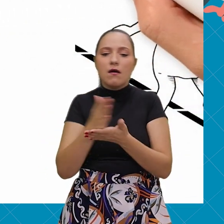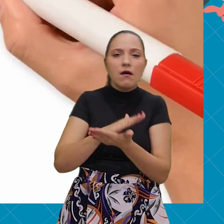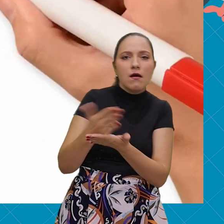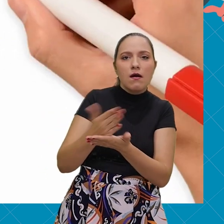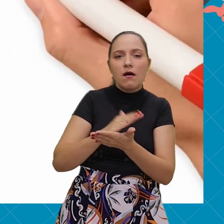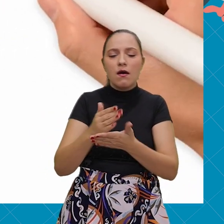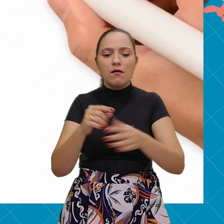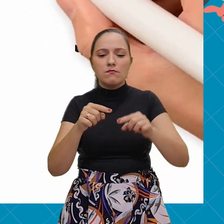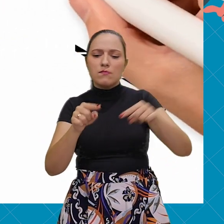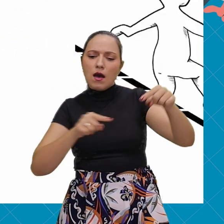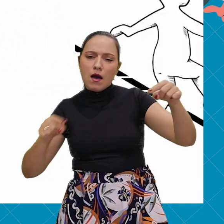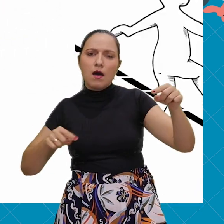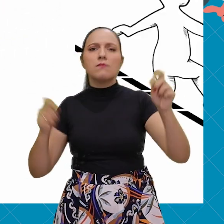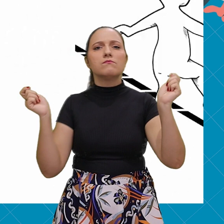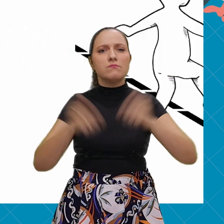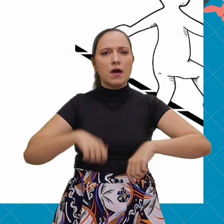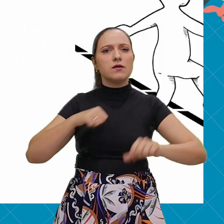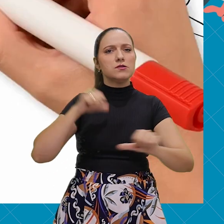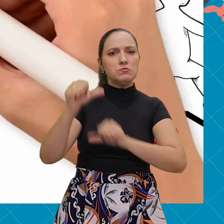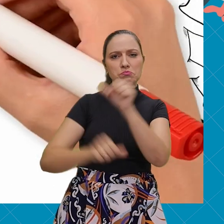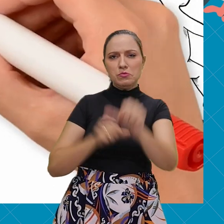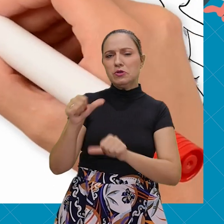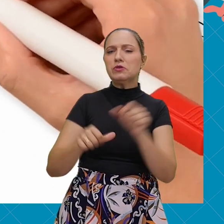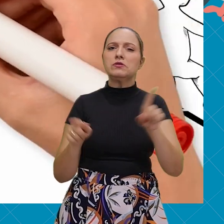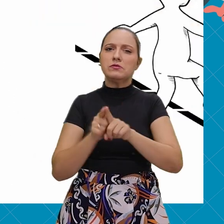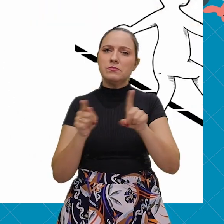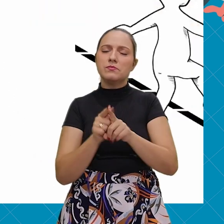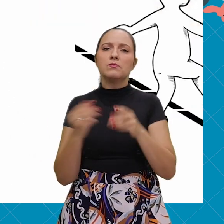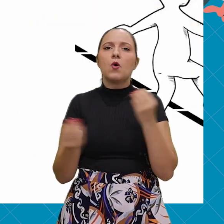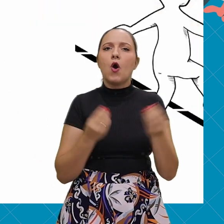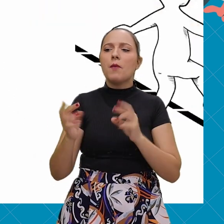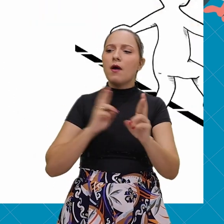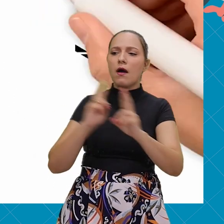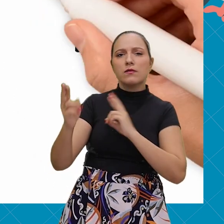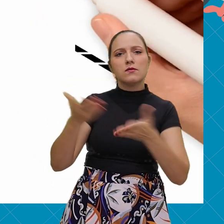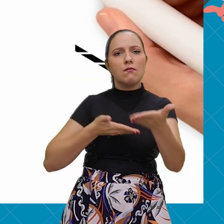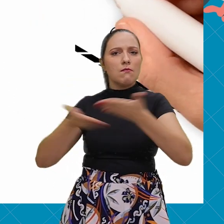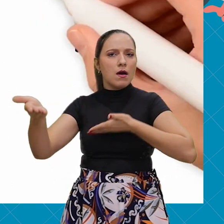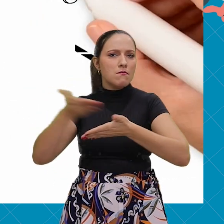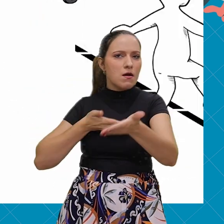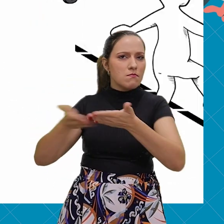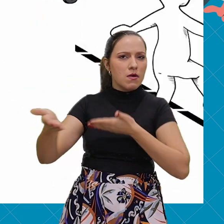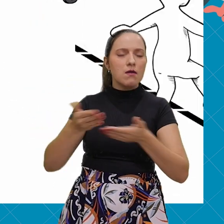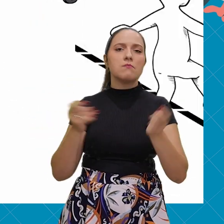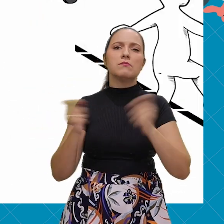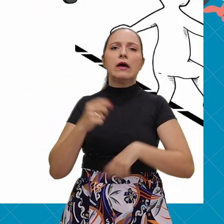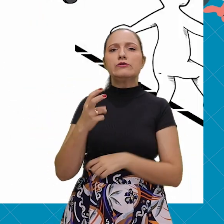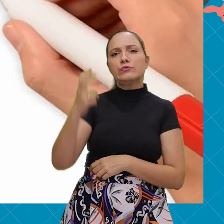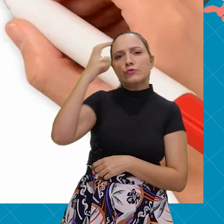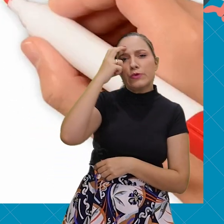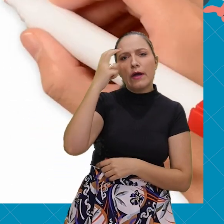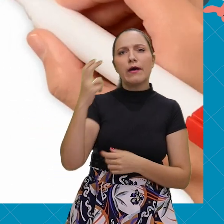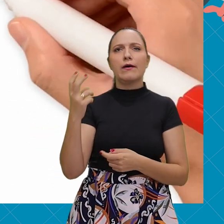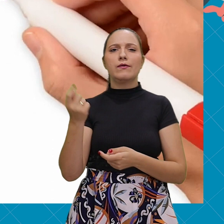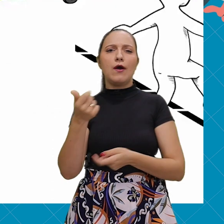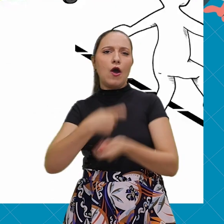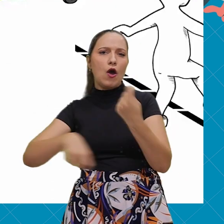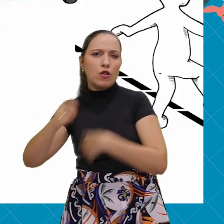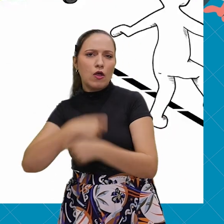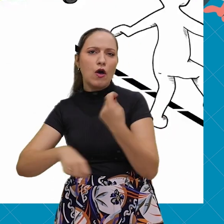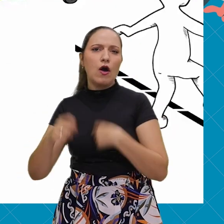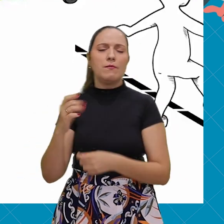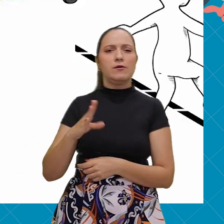estão sujeitas a mudanças e também marcadas pelas trocas de relações, sejam relações culturais,